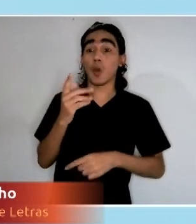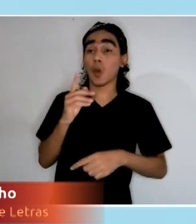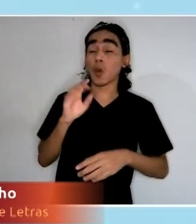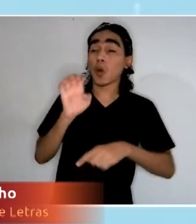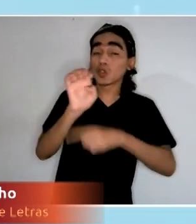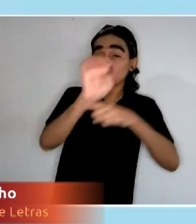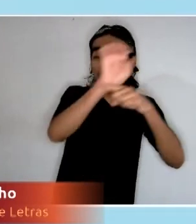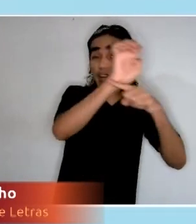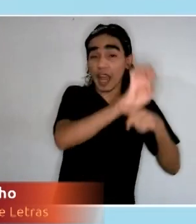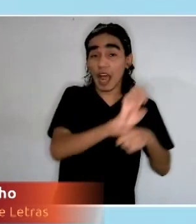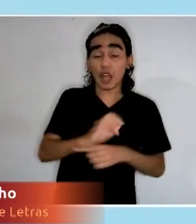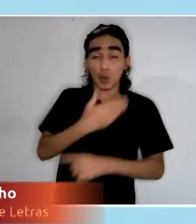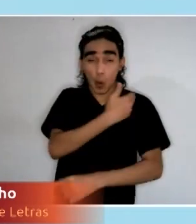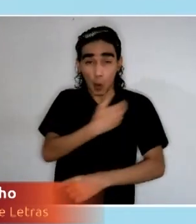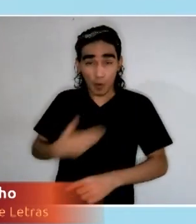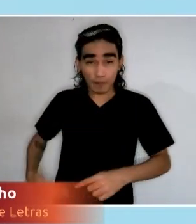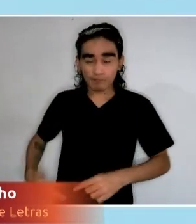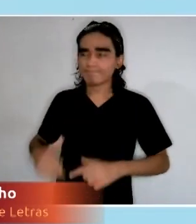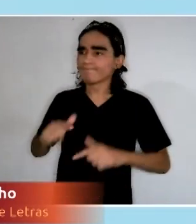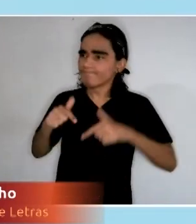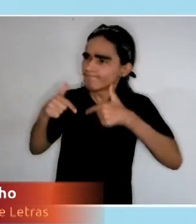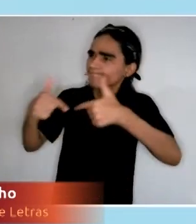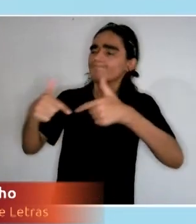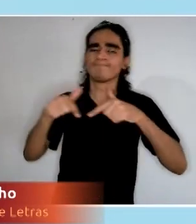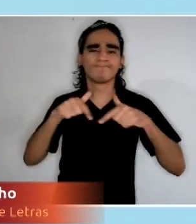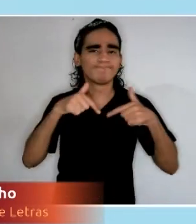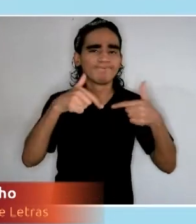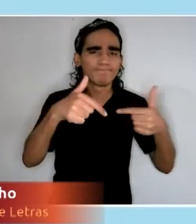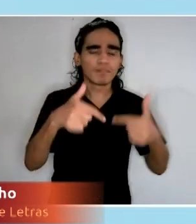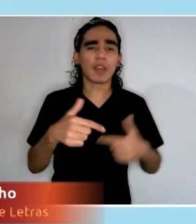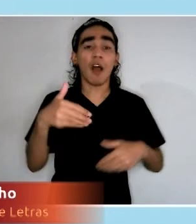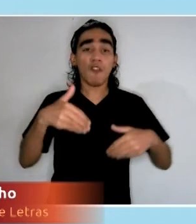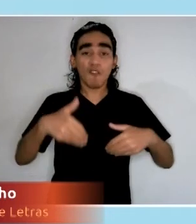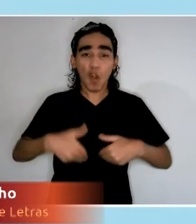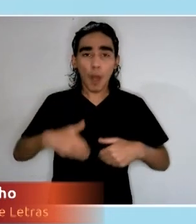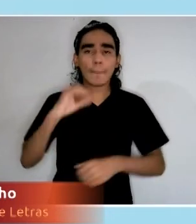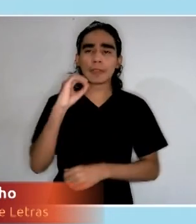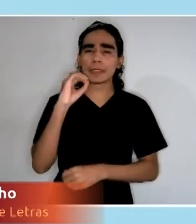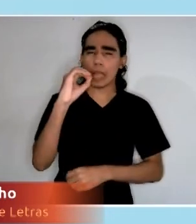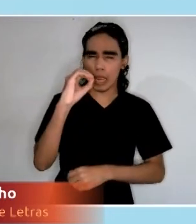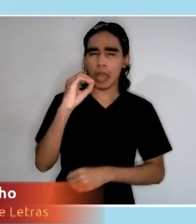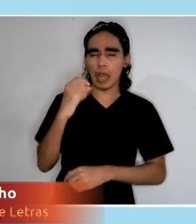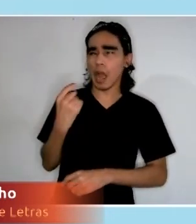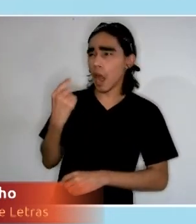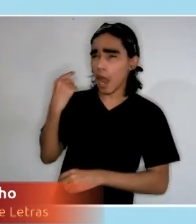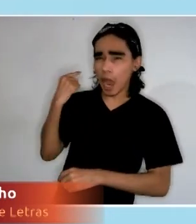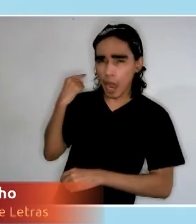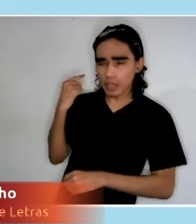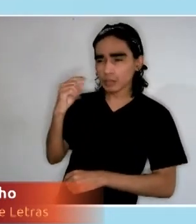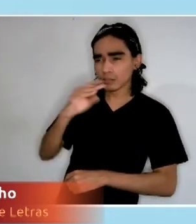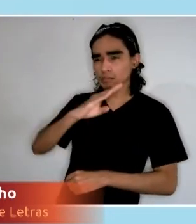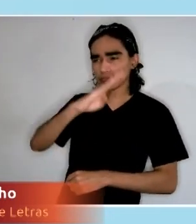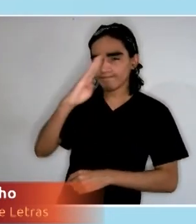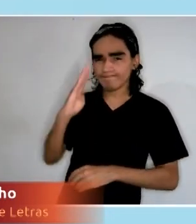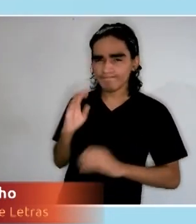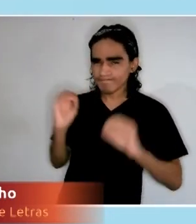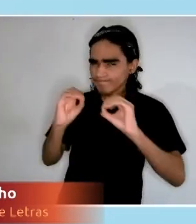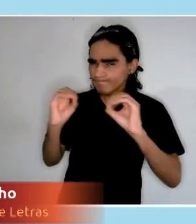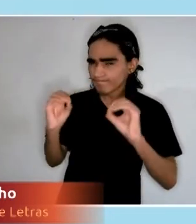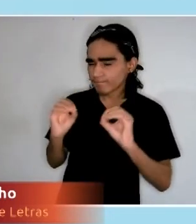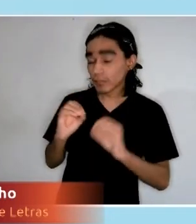políticas públicas de combate à fome, fome zero, tudo aquilo que a gente escutou naquela época, o governo interessado, até que chegou no